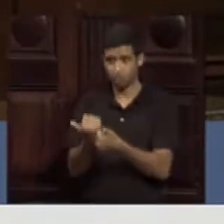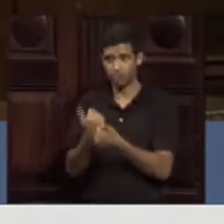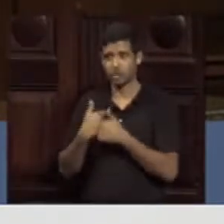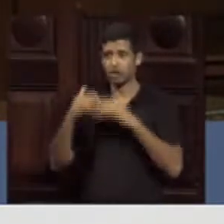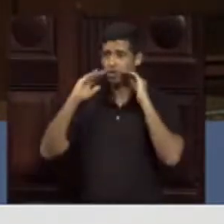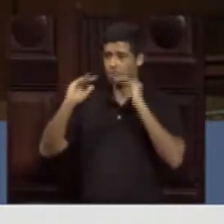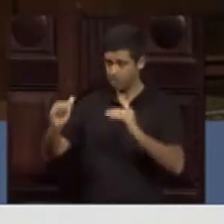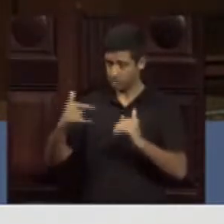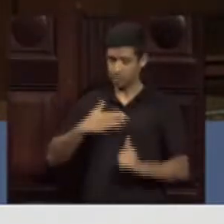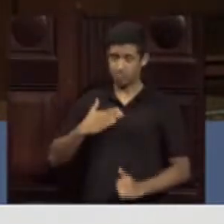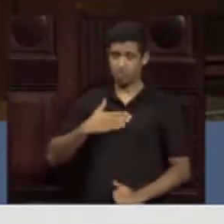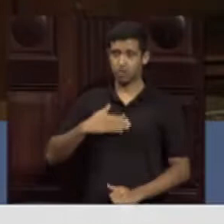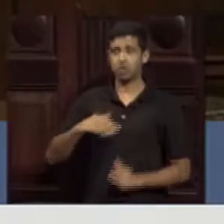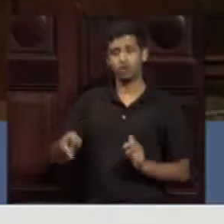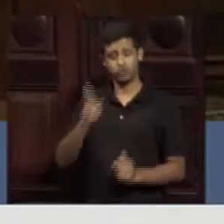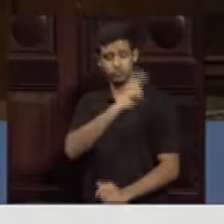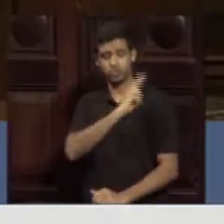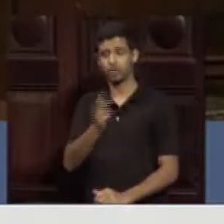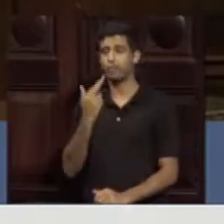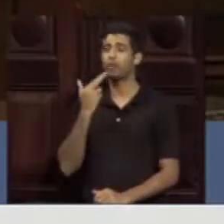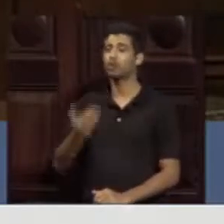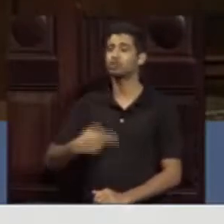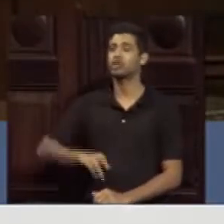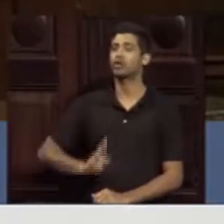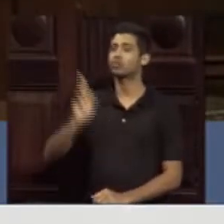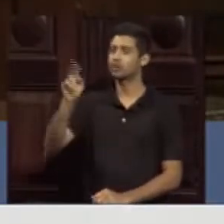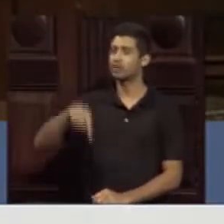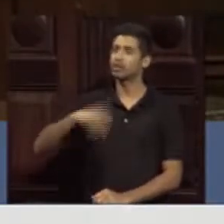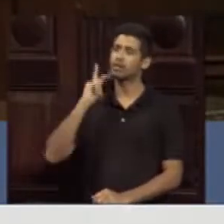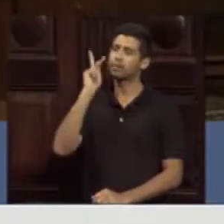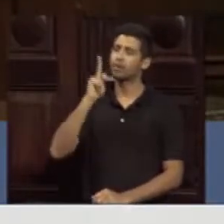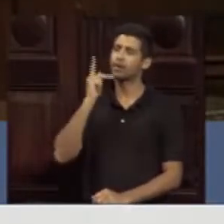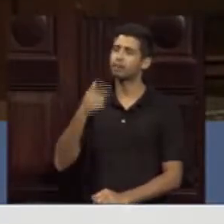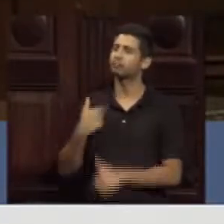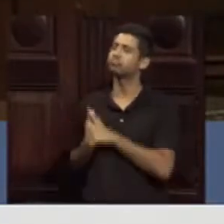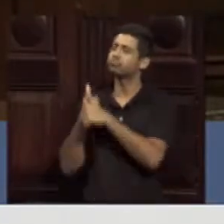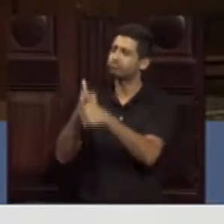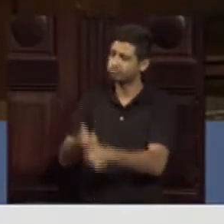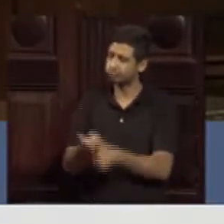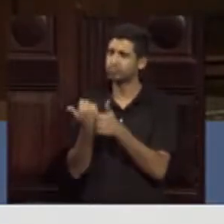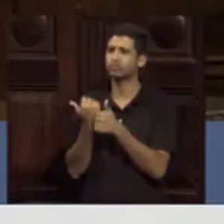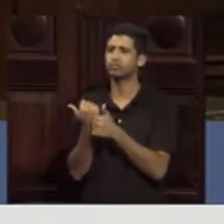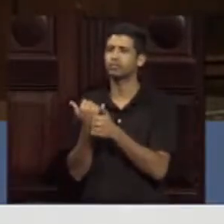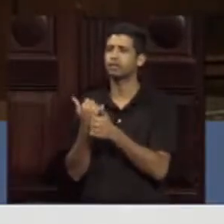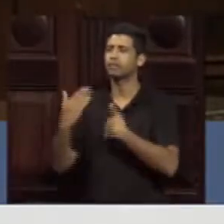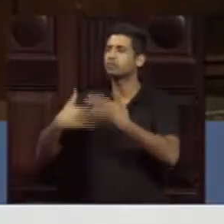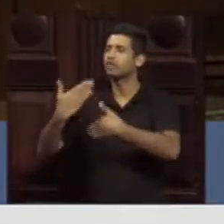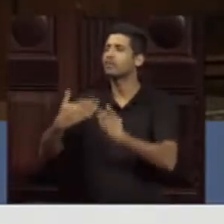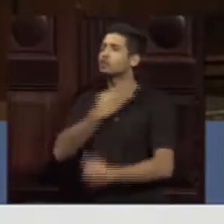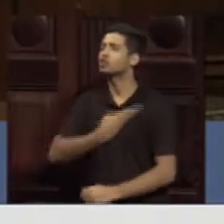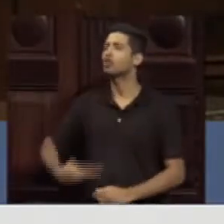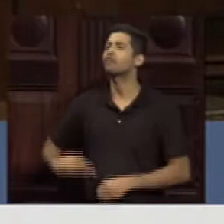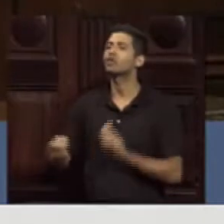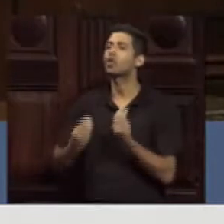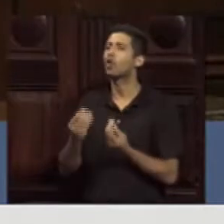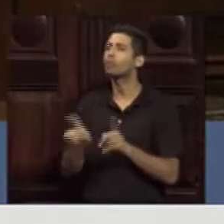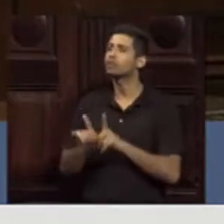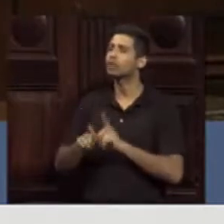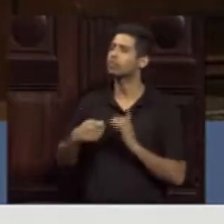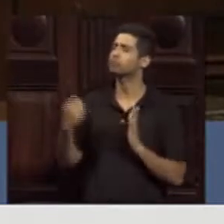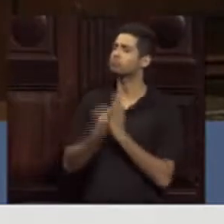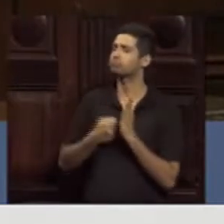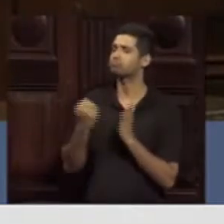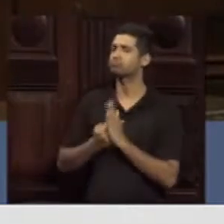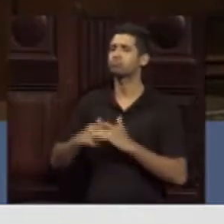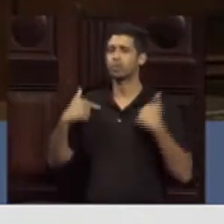dever de representante da cidade do Rio de Janeiro nesse parlamento, acompanhando o desfecho desse governo e cobrando